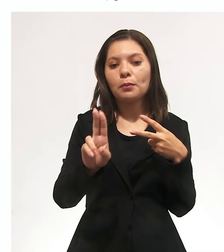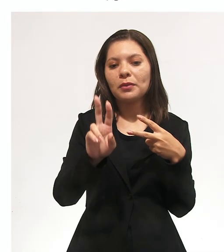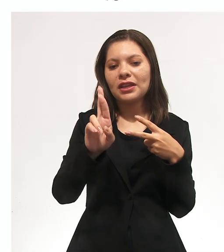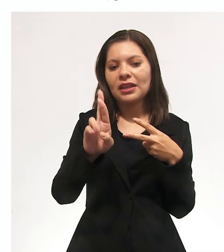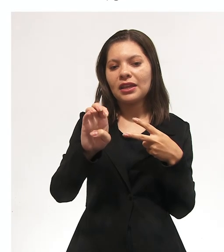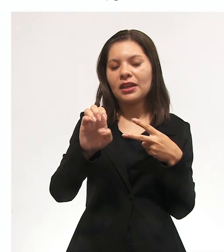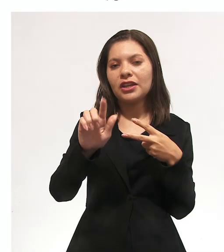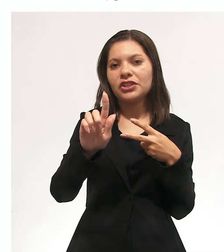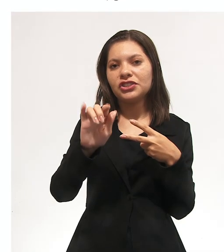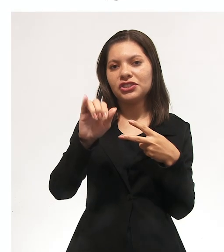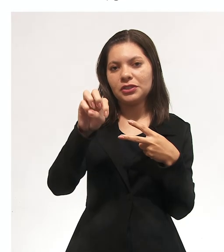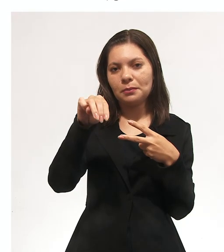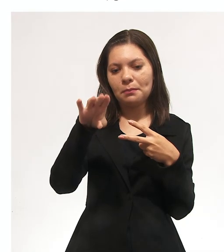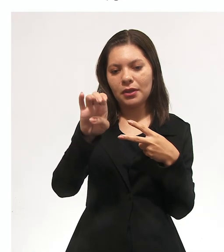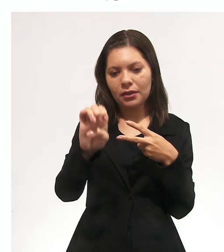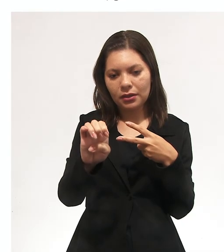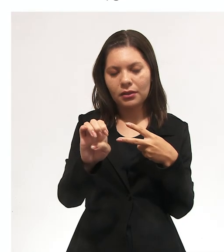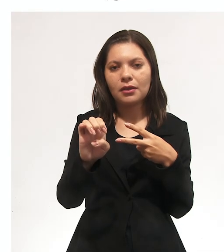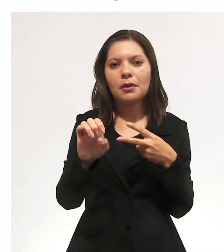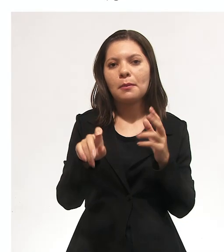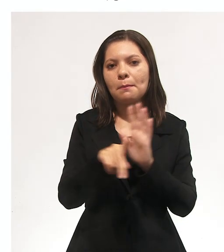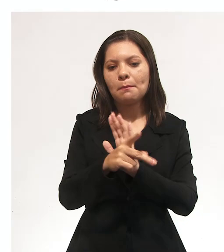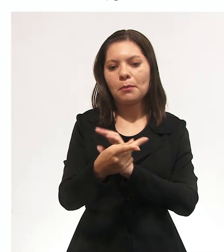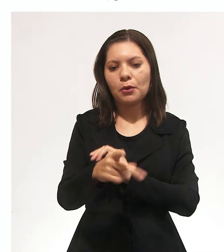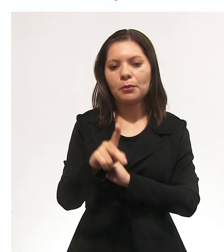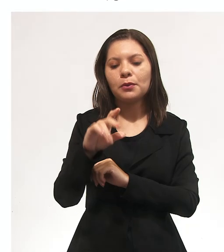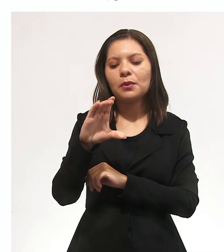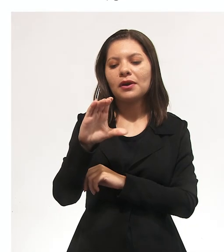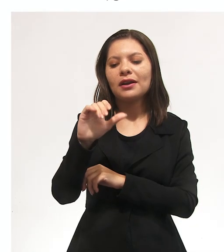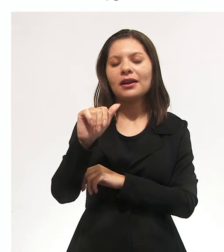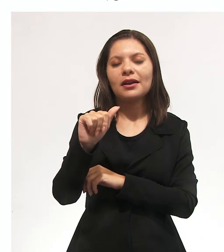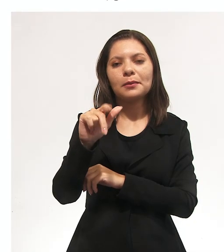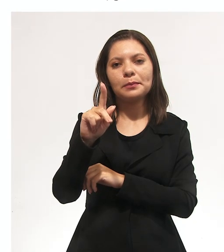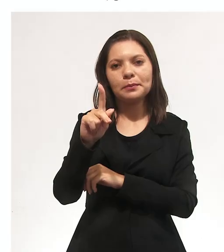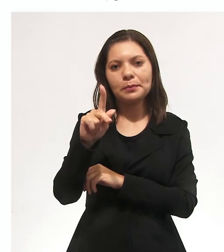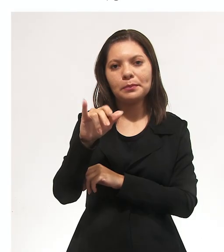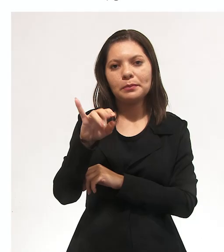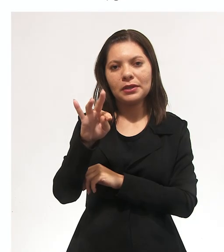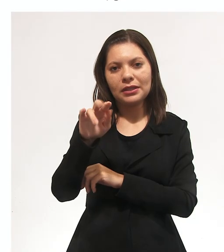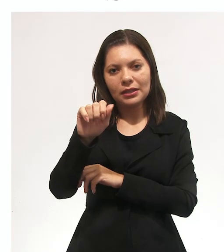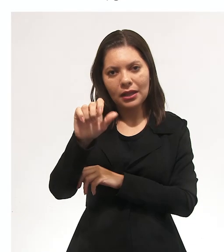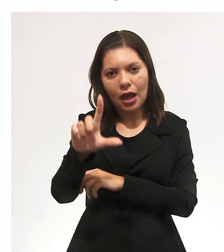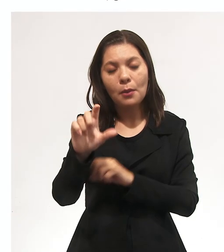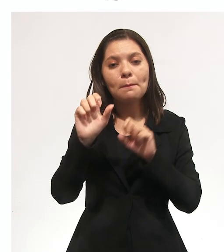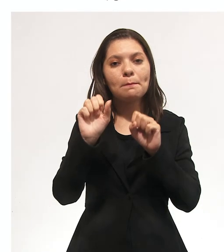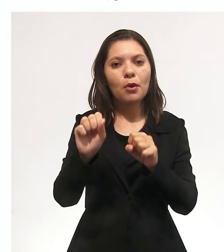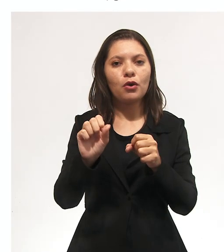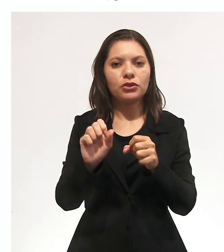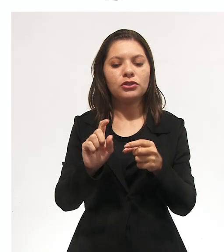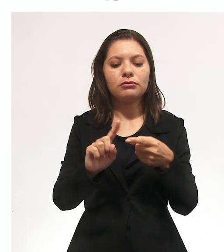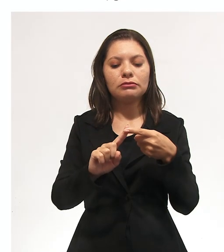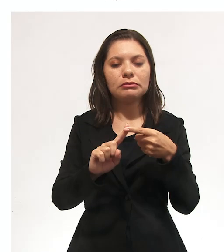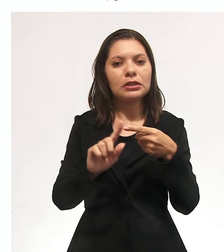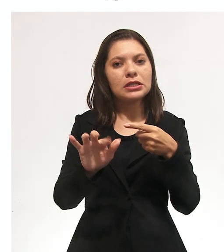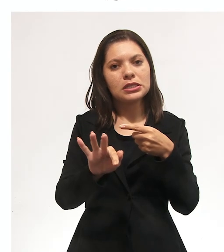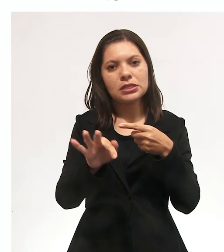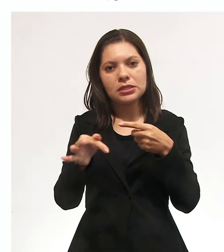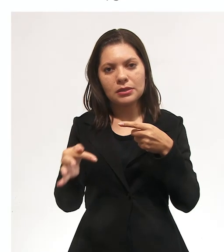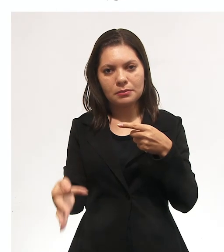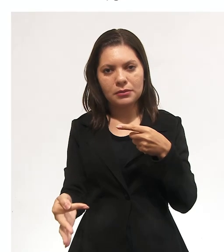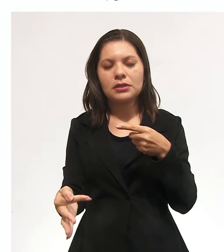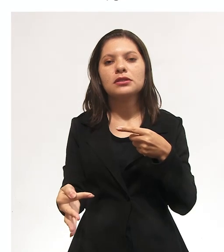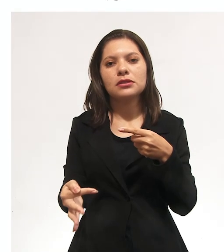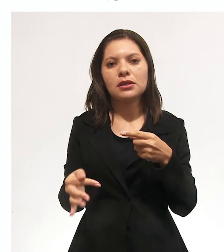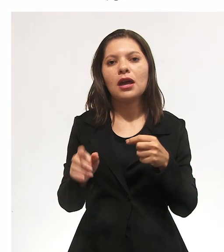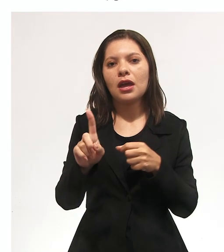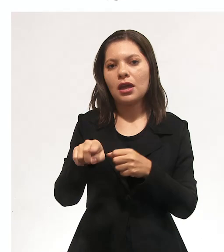de capitalização. Essas capitalizações elas podem ser simples, né,